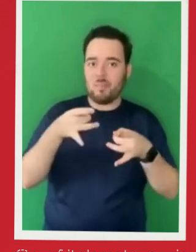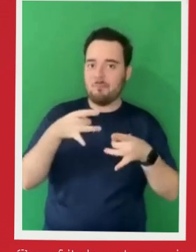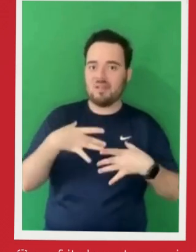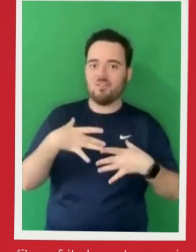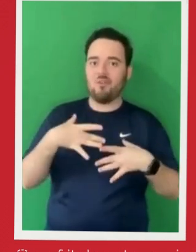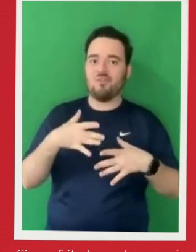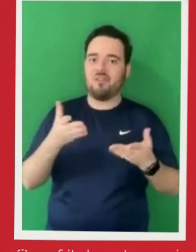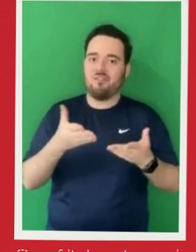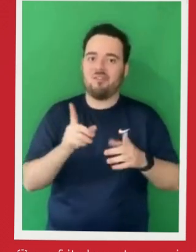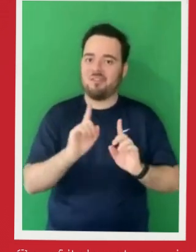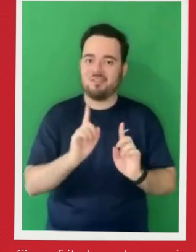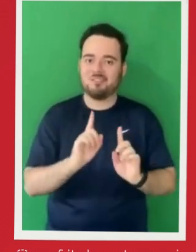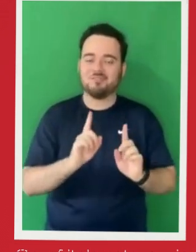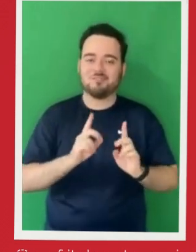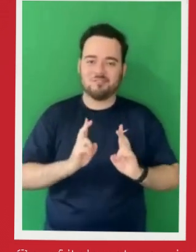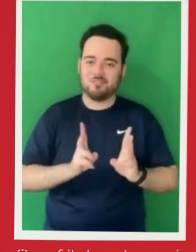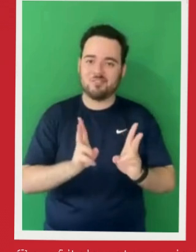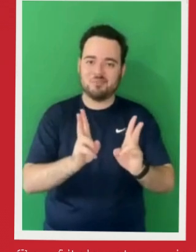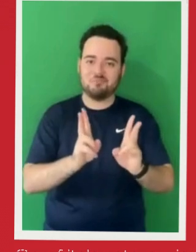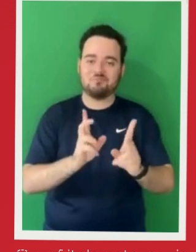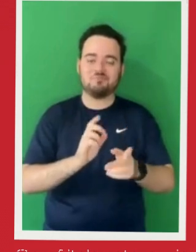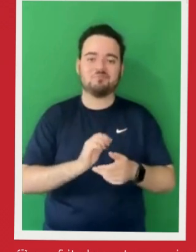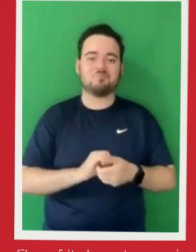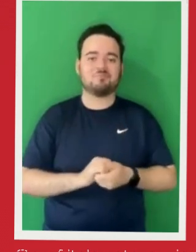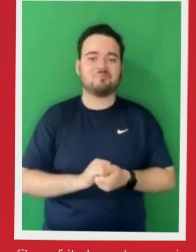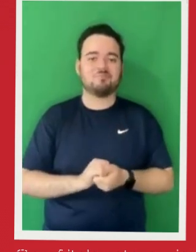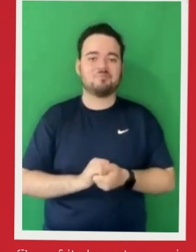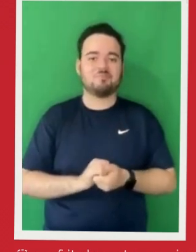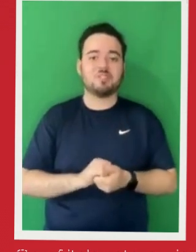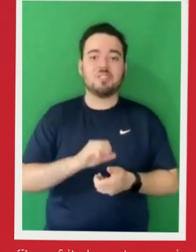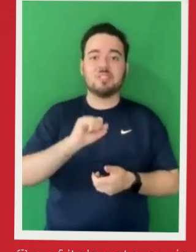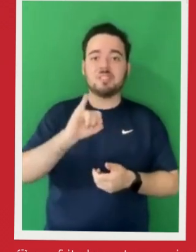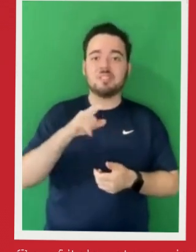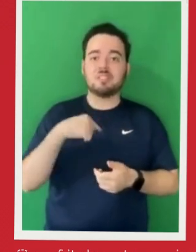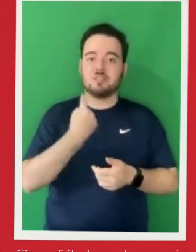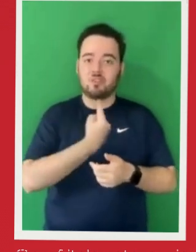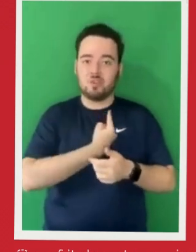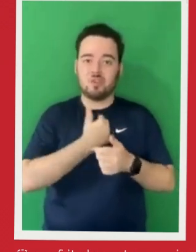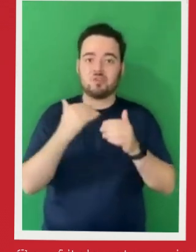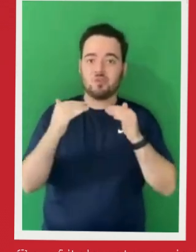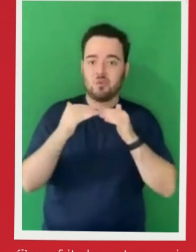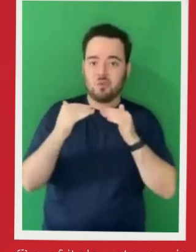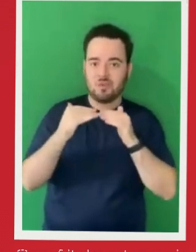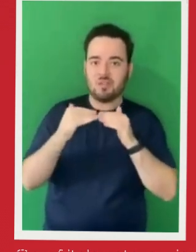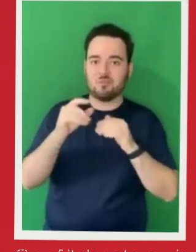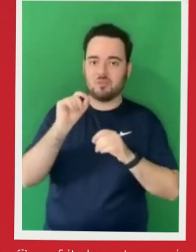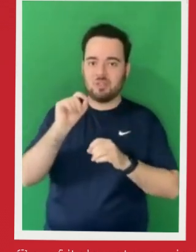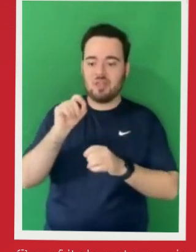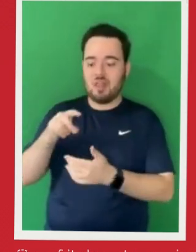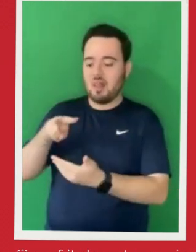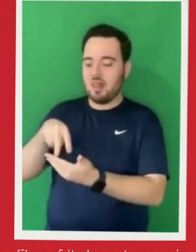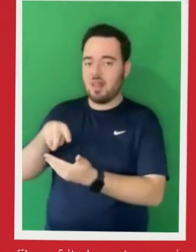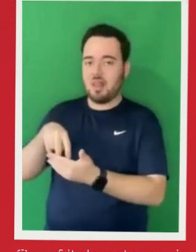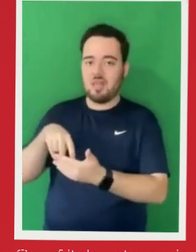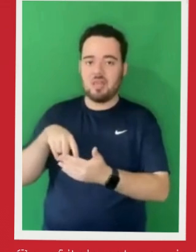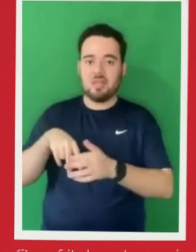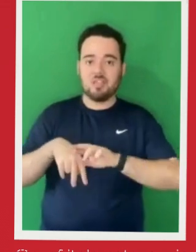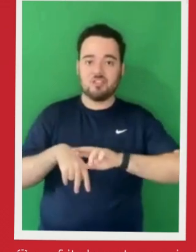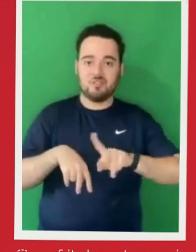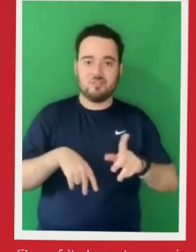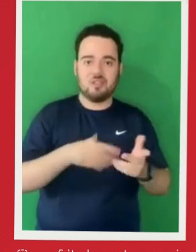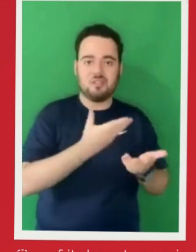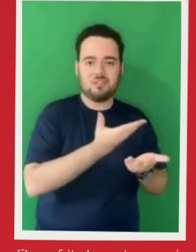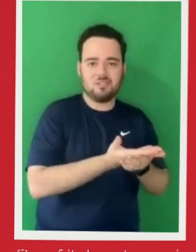não me abandonem nas obviedades. Aí, se nós estamos de acordo que ler é diferente